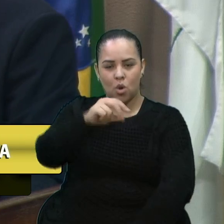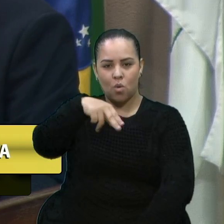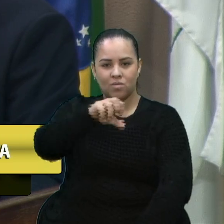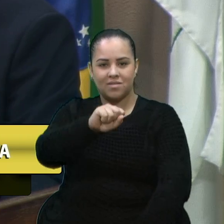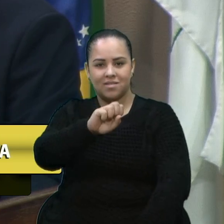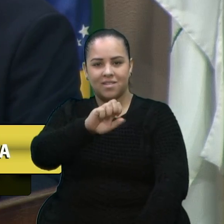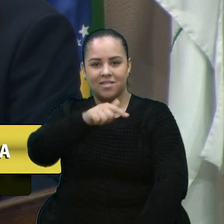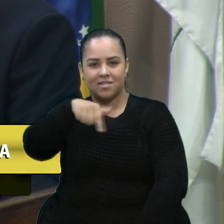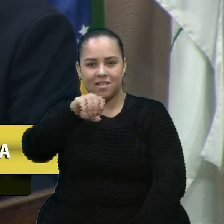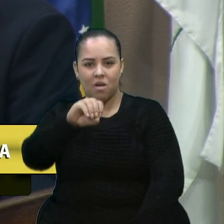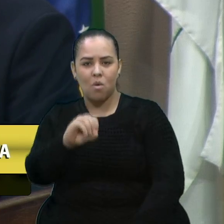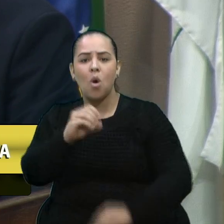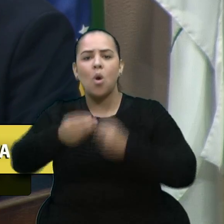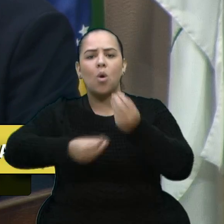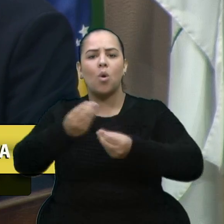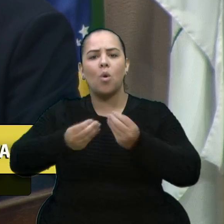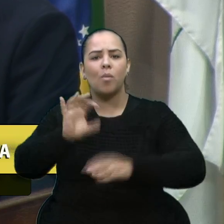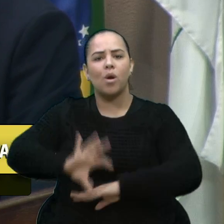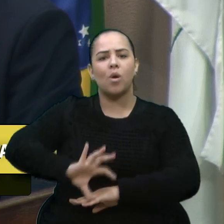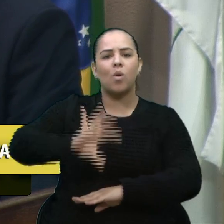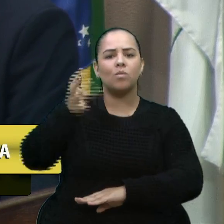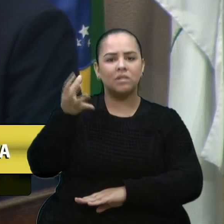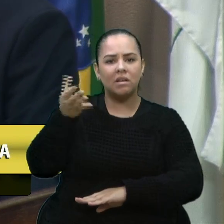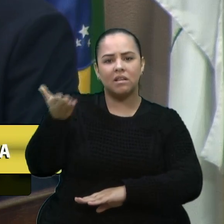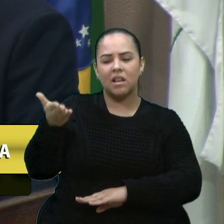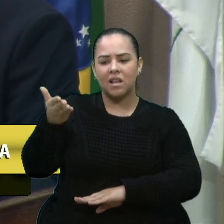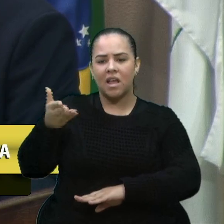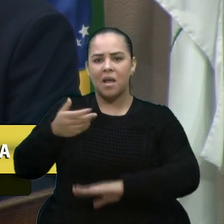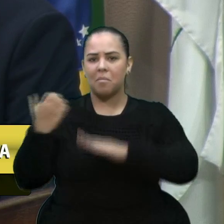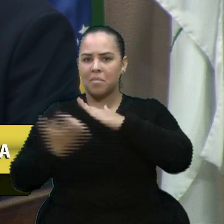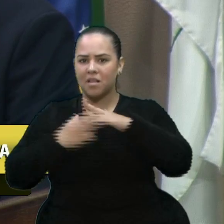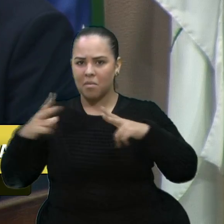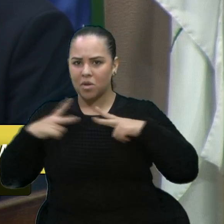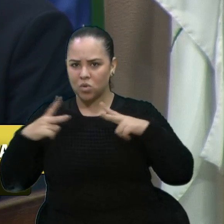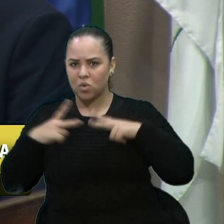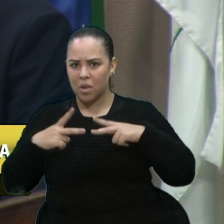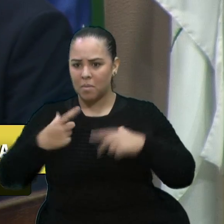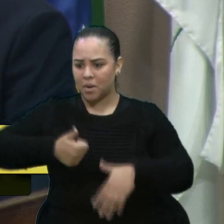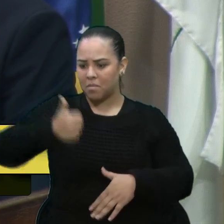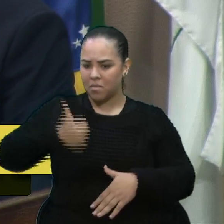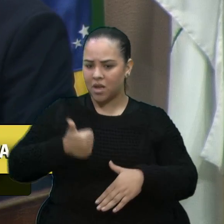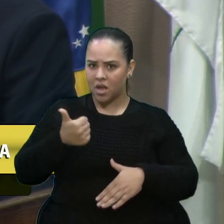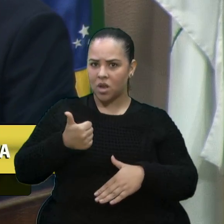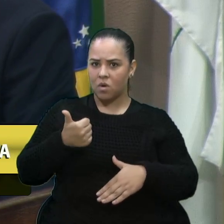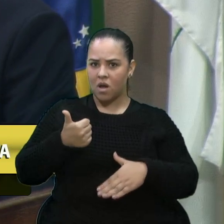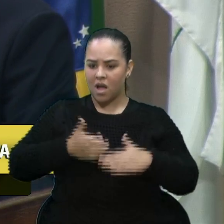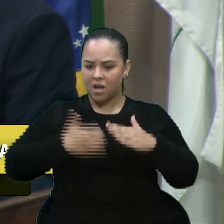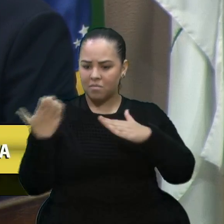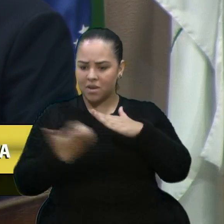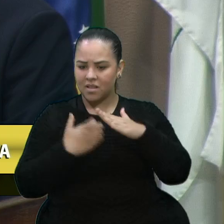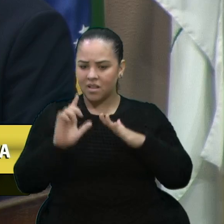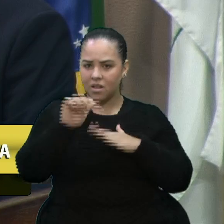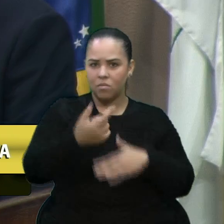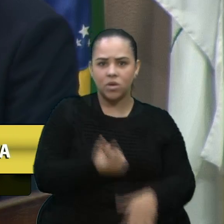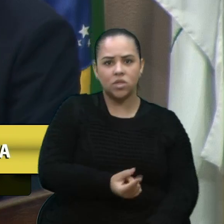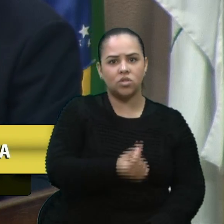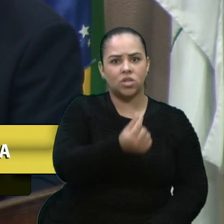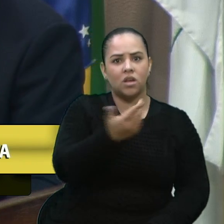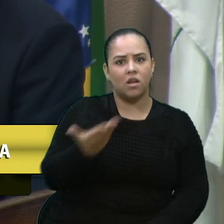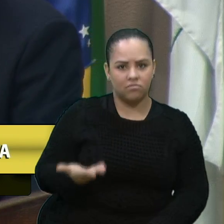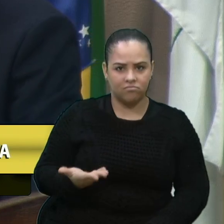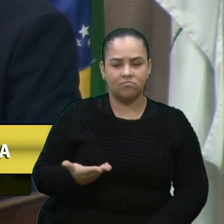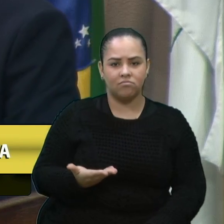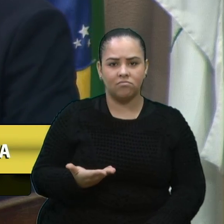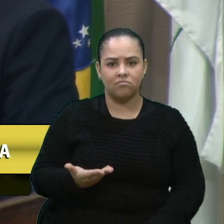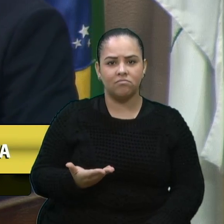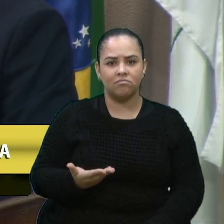privada? Primeiro você constrói a empresa e depois você ganha dinheiro, tá? Então que a